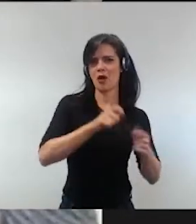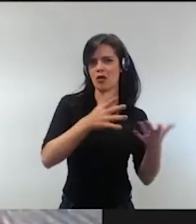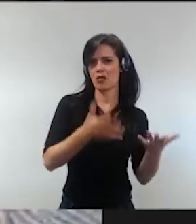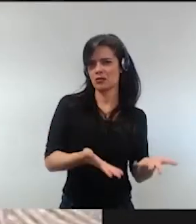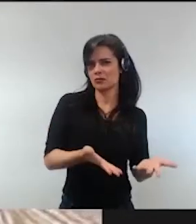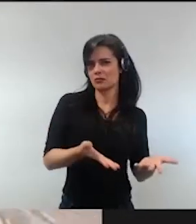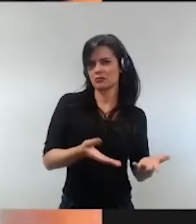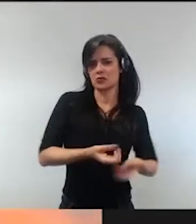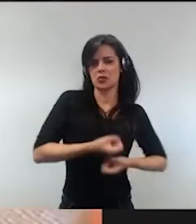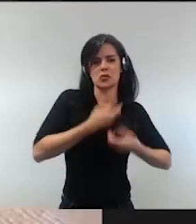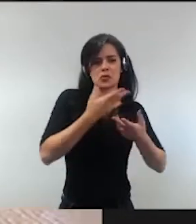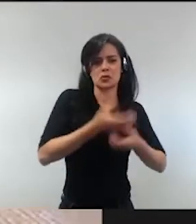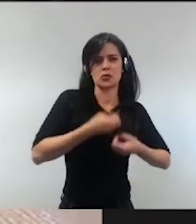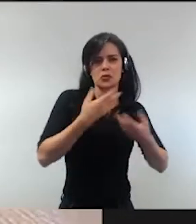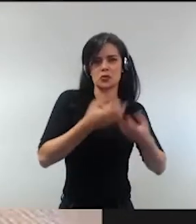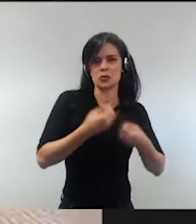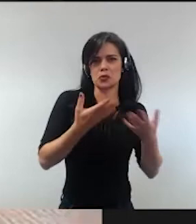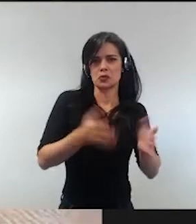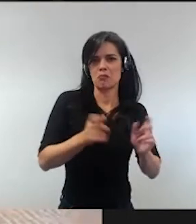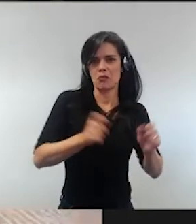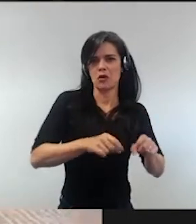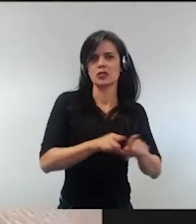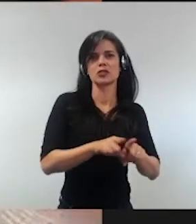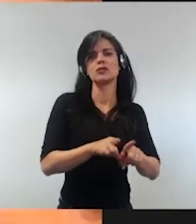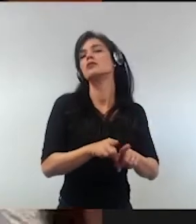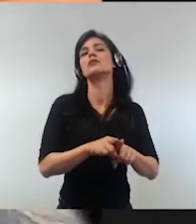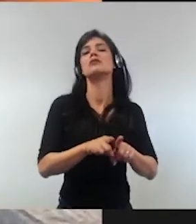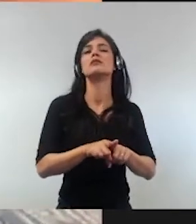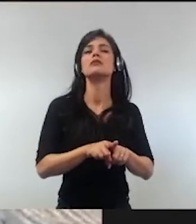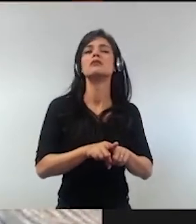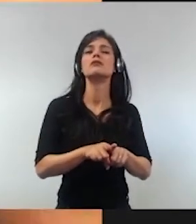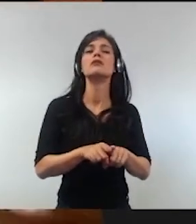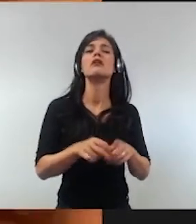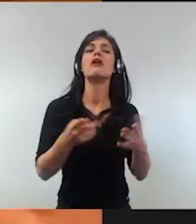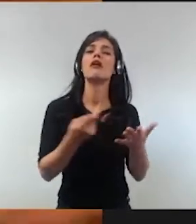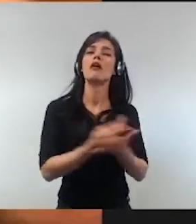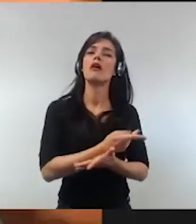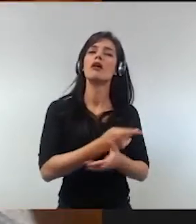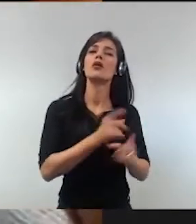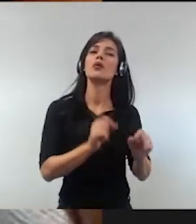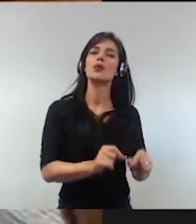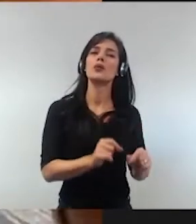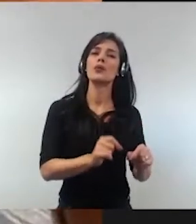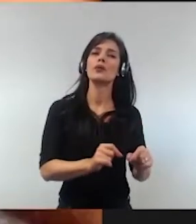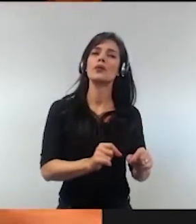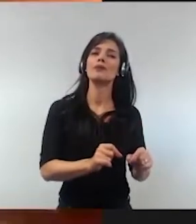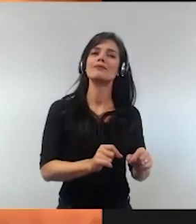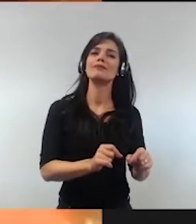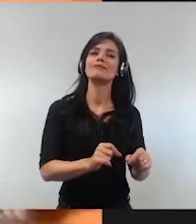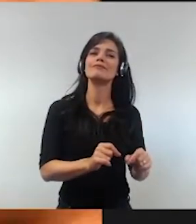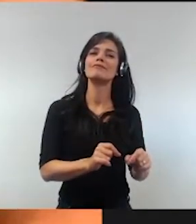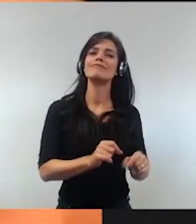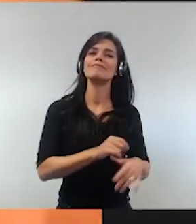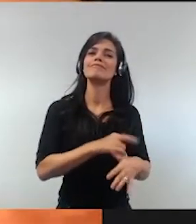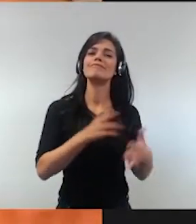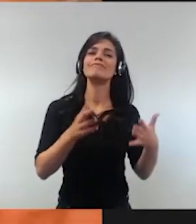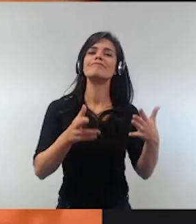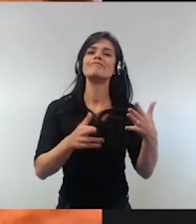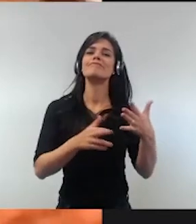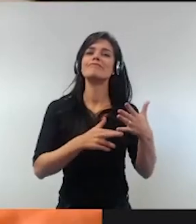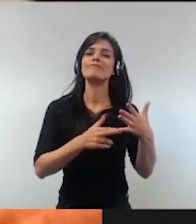numa manifestação oral, não? Tudo isso também faz da decisão jurídica uma espécie de